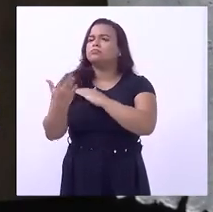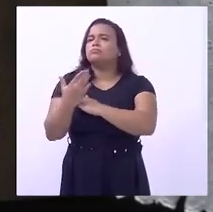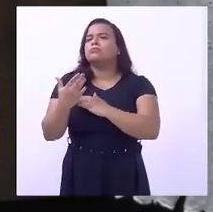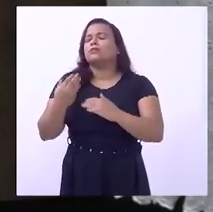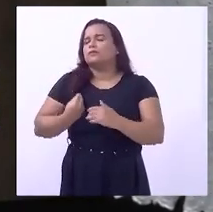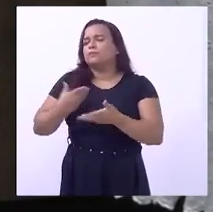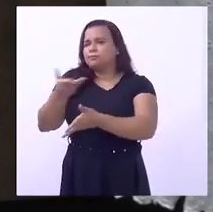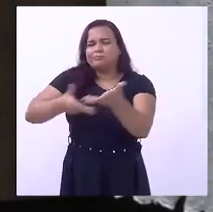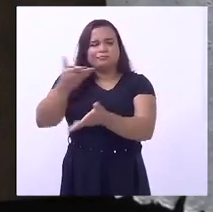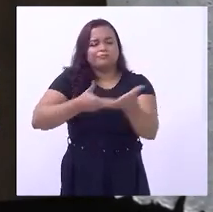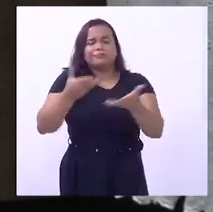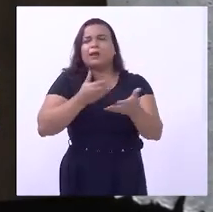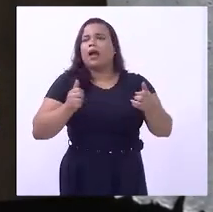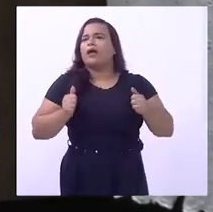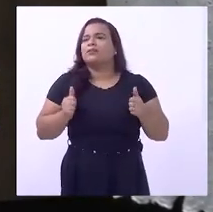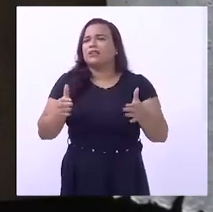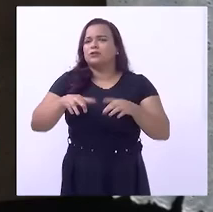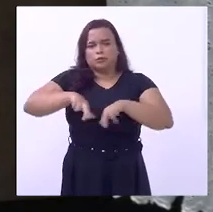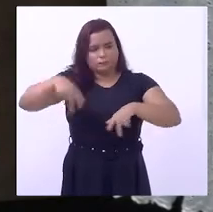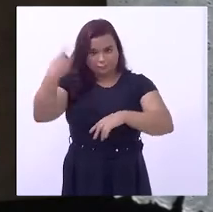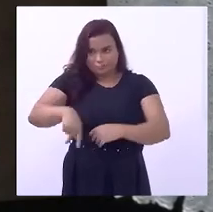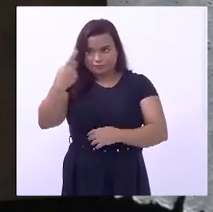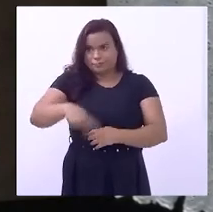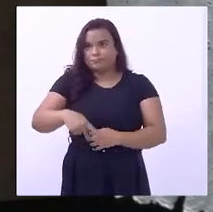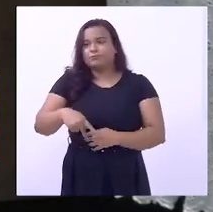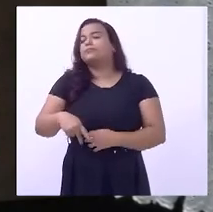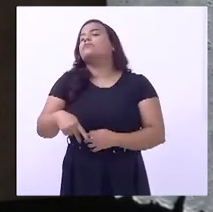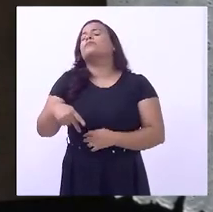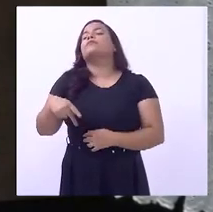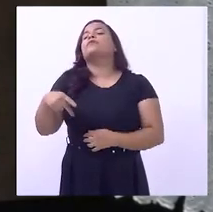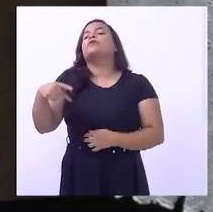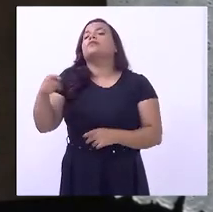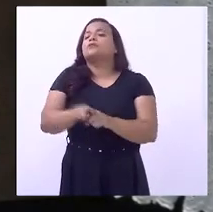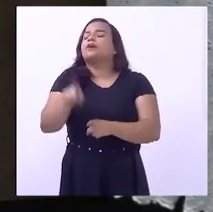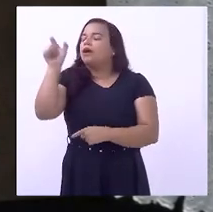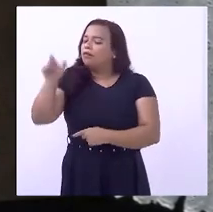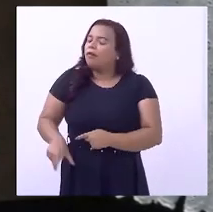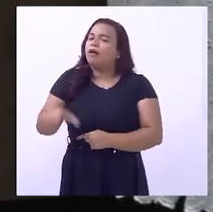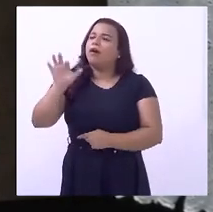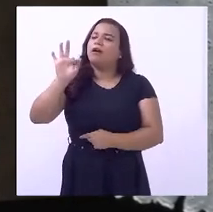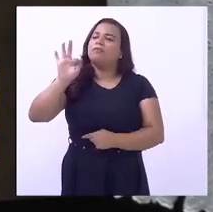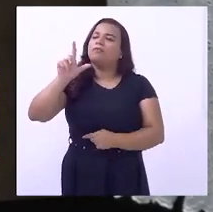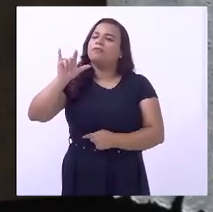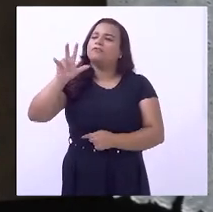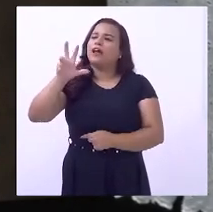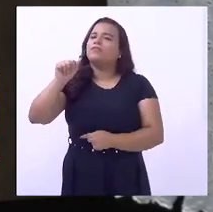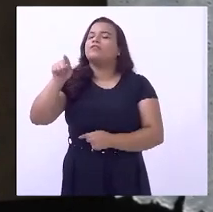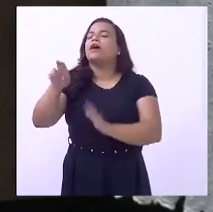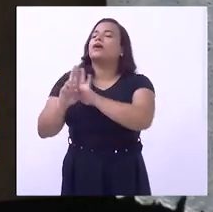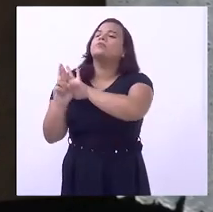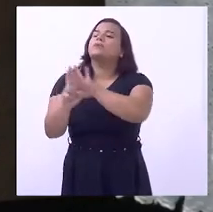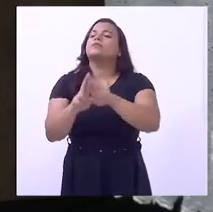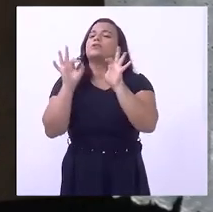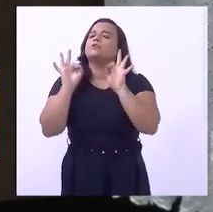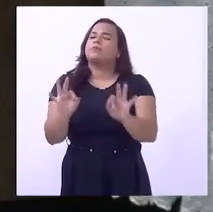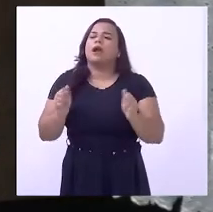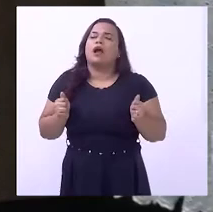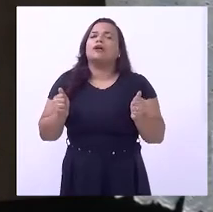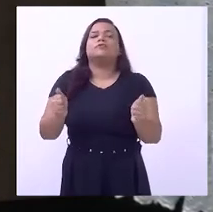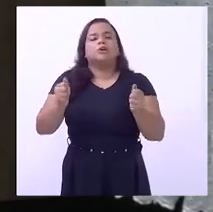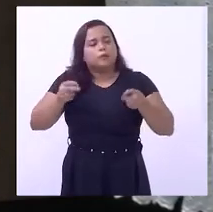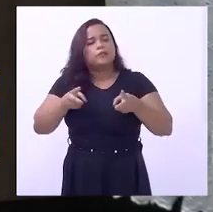e assessoras de vários mandatos da própria casa. E a Flávia representa isso que o Luiz Paulo falou, assessora